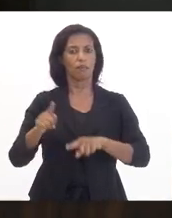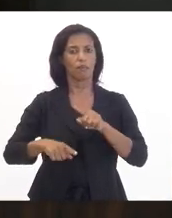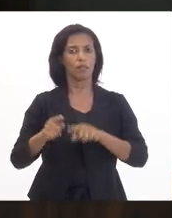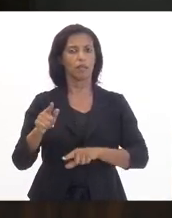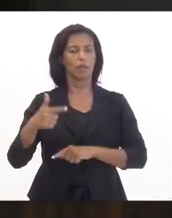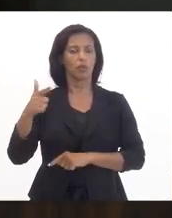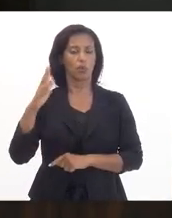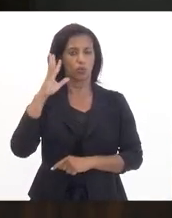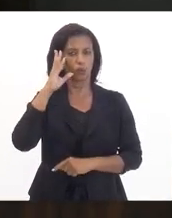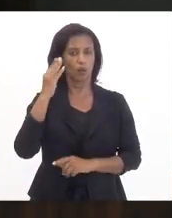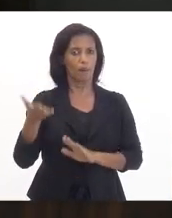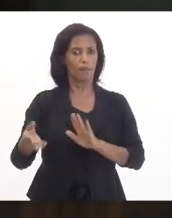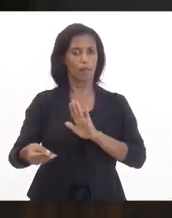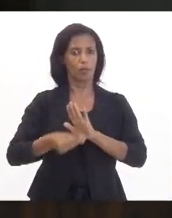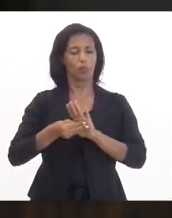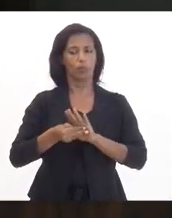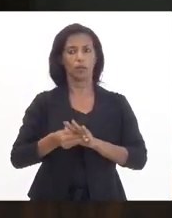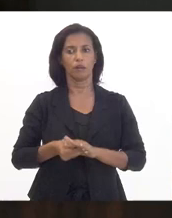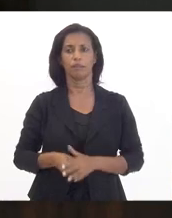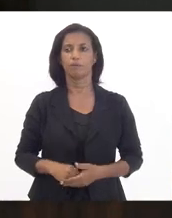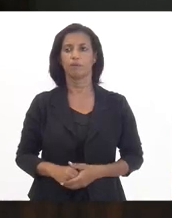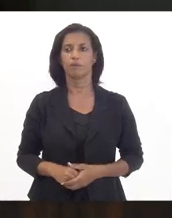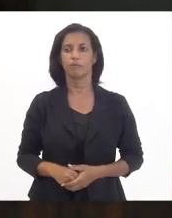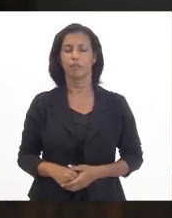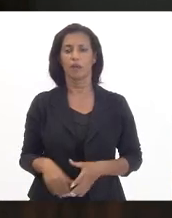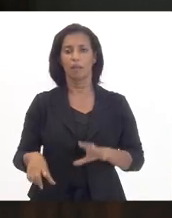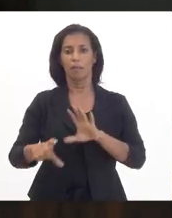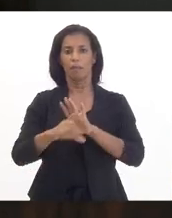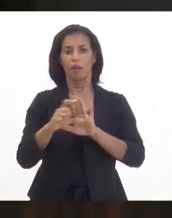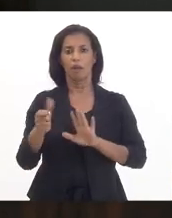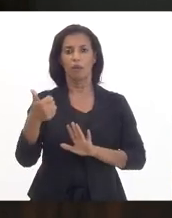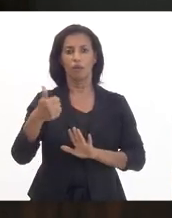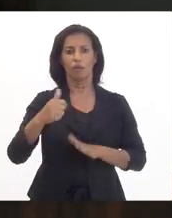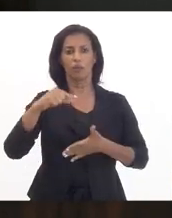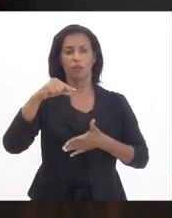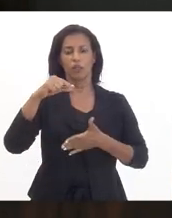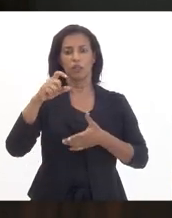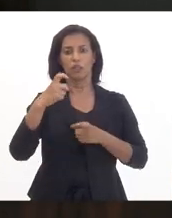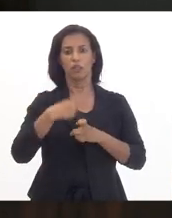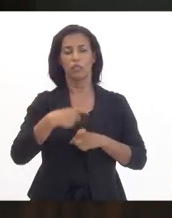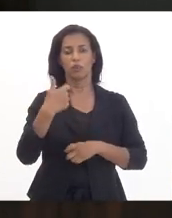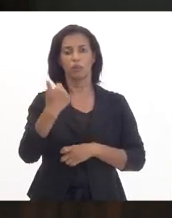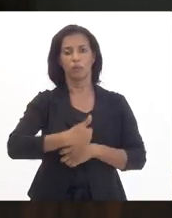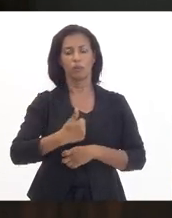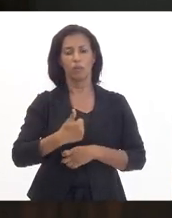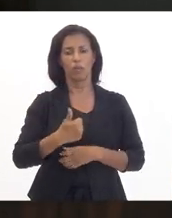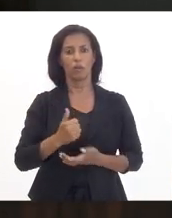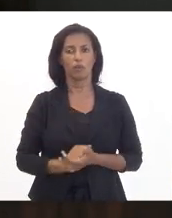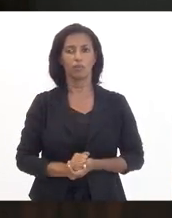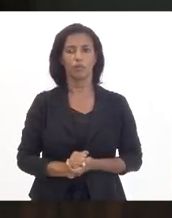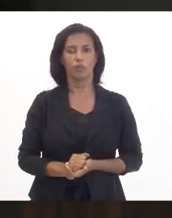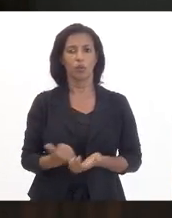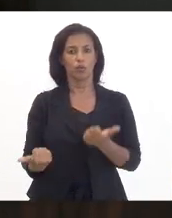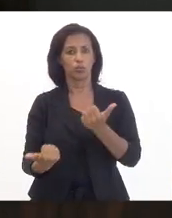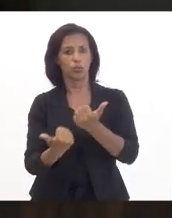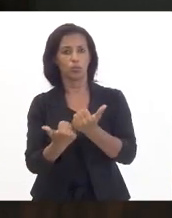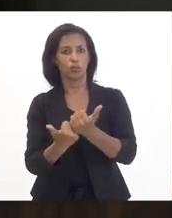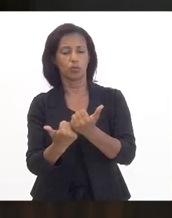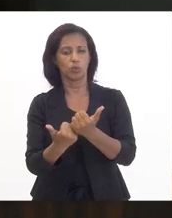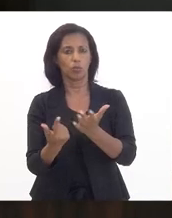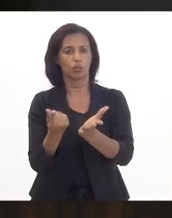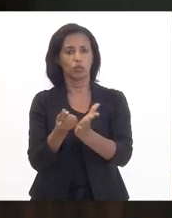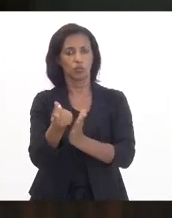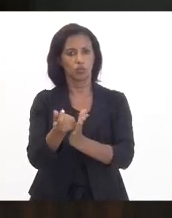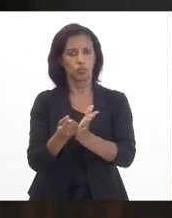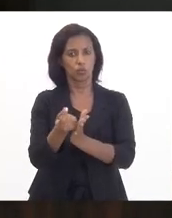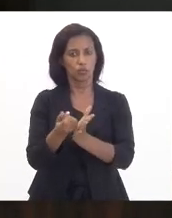outras providências, para incluir parágrafo único, inciso 1º, suspendendo a aplicação do regime de substituição tributária